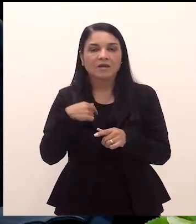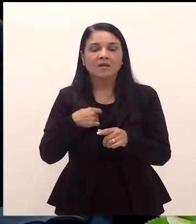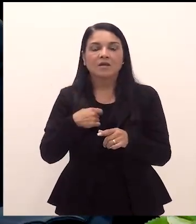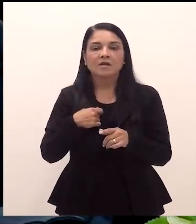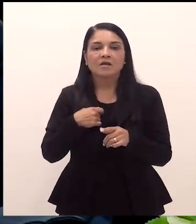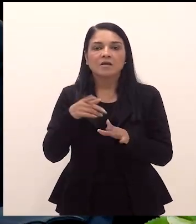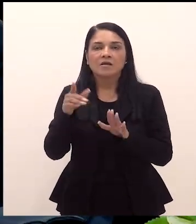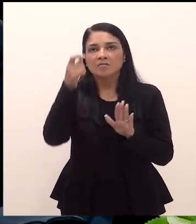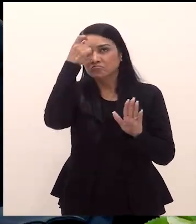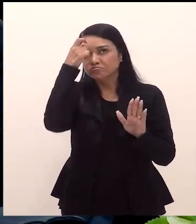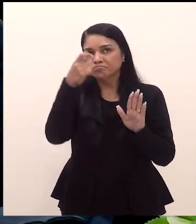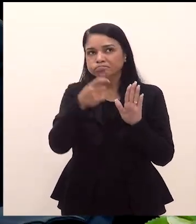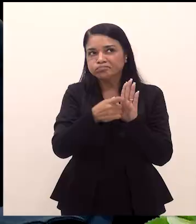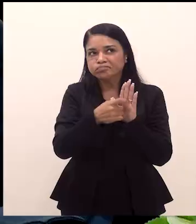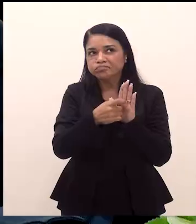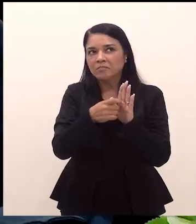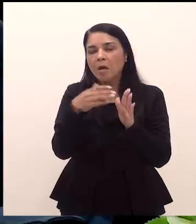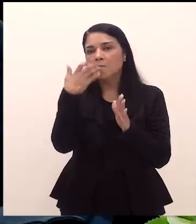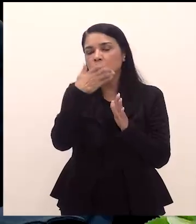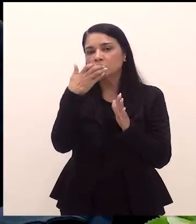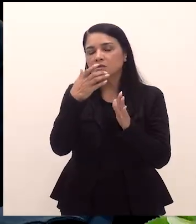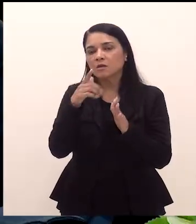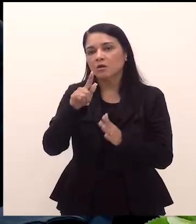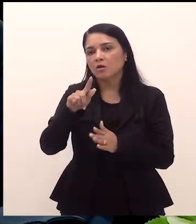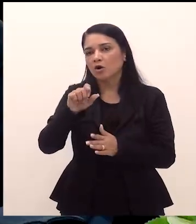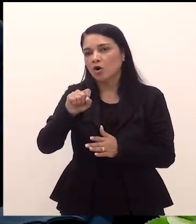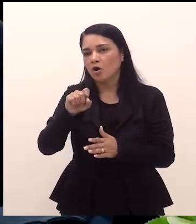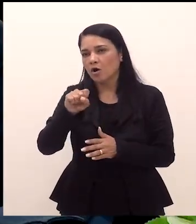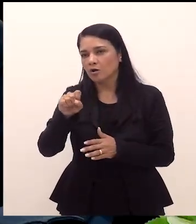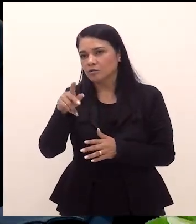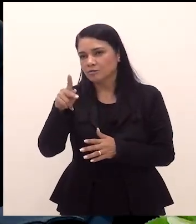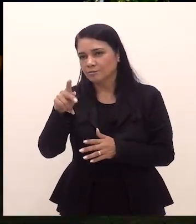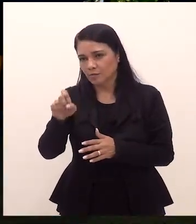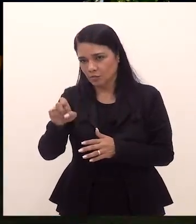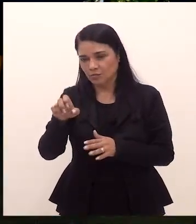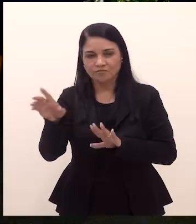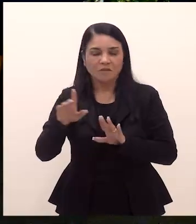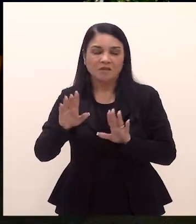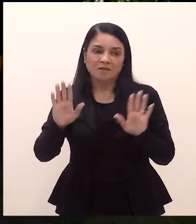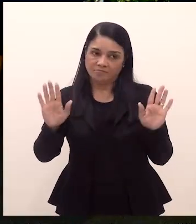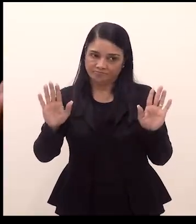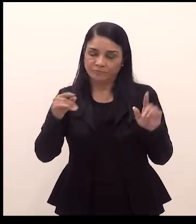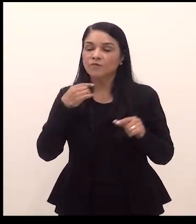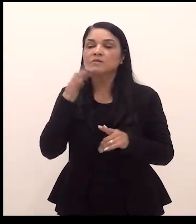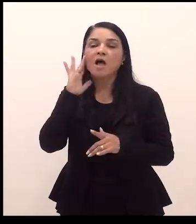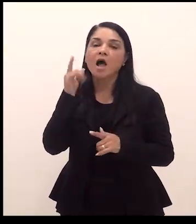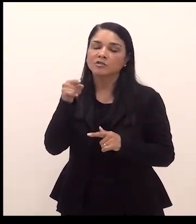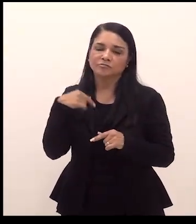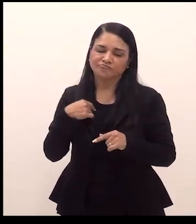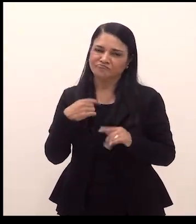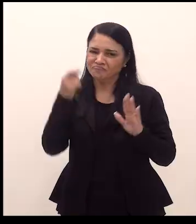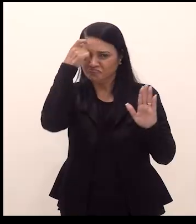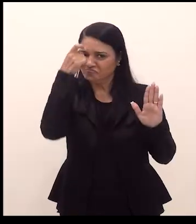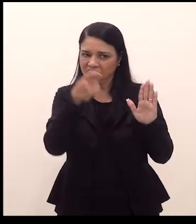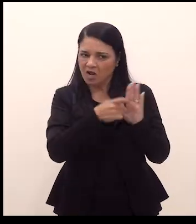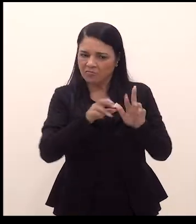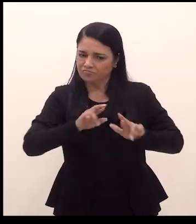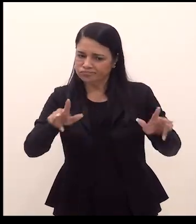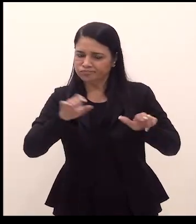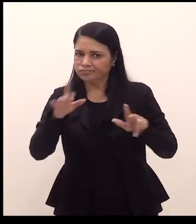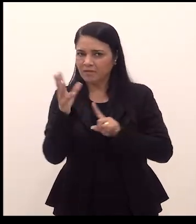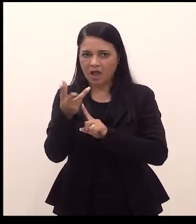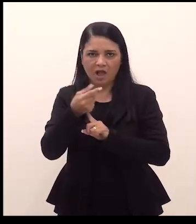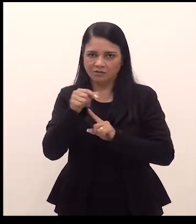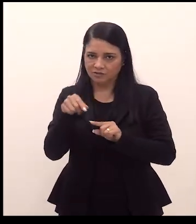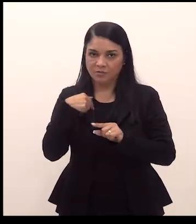aquele recorte de IA gospel, aquilo não seria arte. O que você fala sobre isso? Primeiro que IA não é arte, ponto.